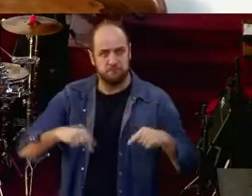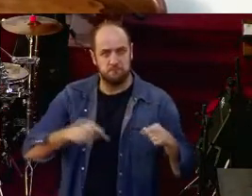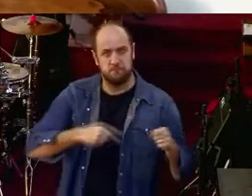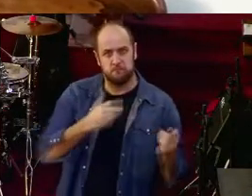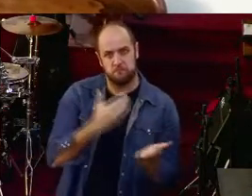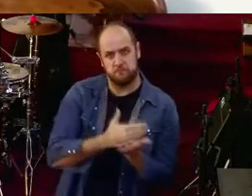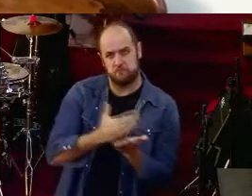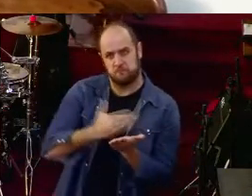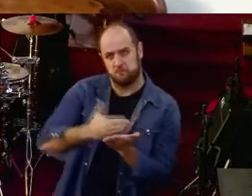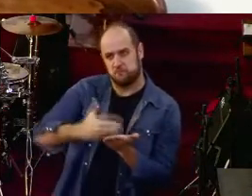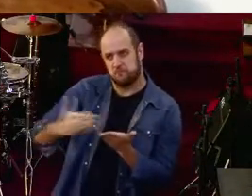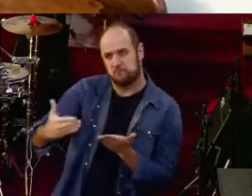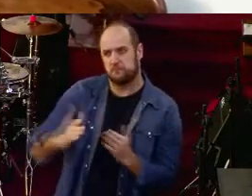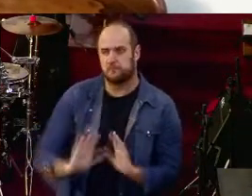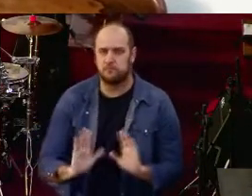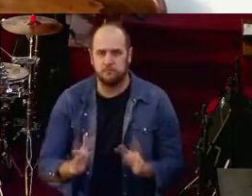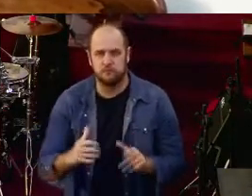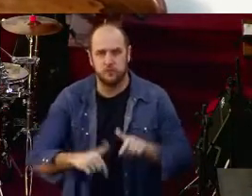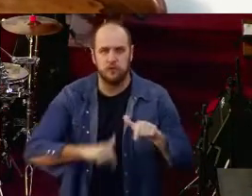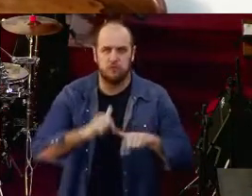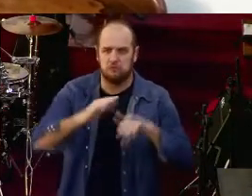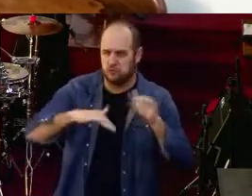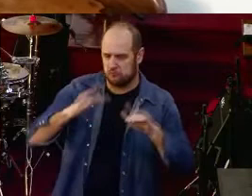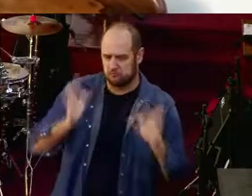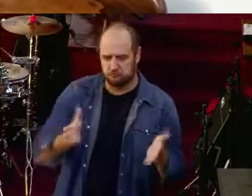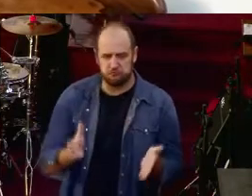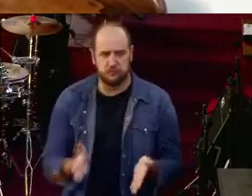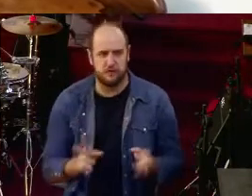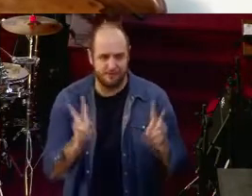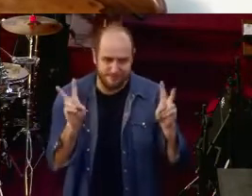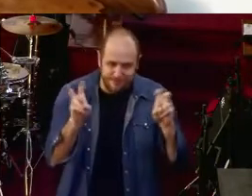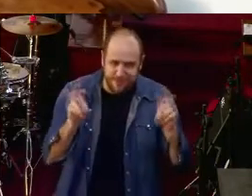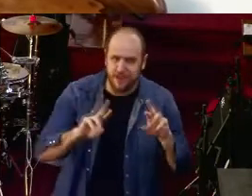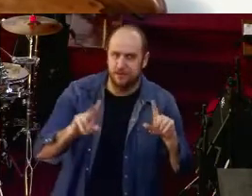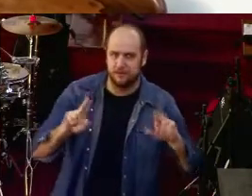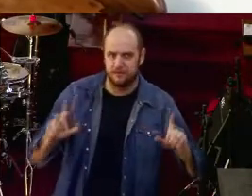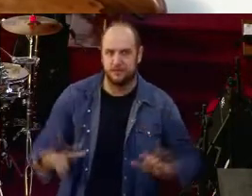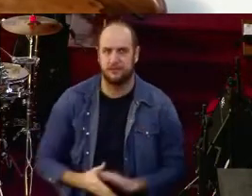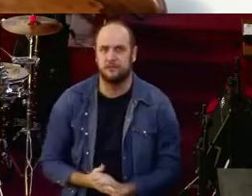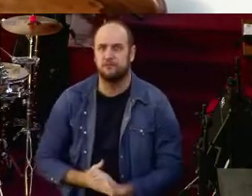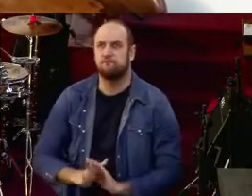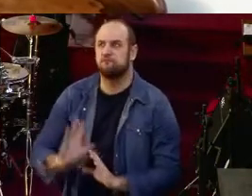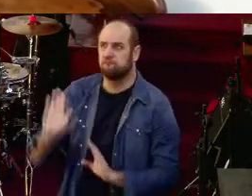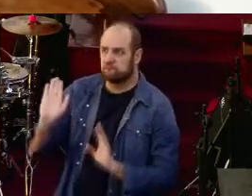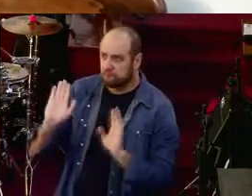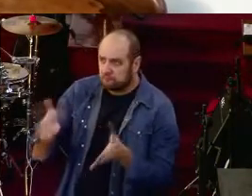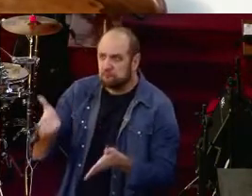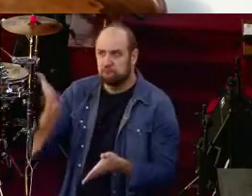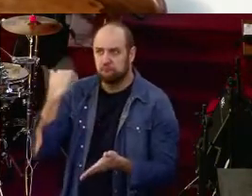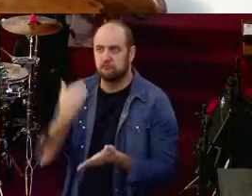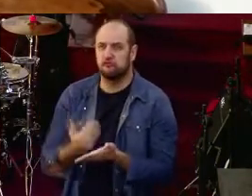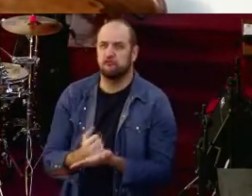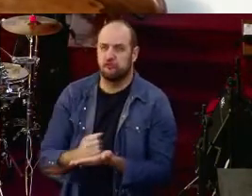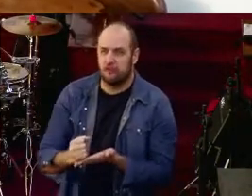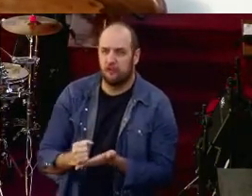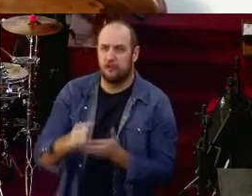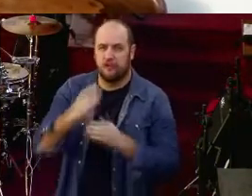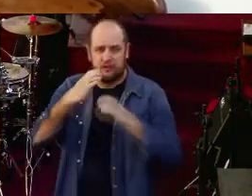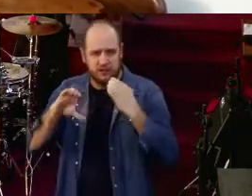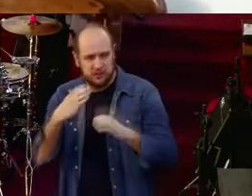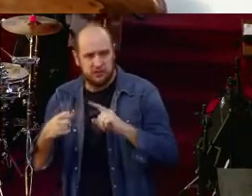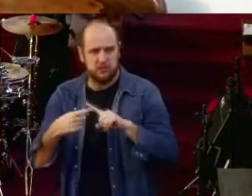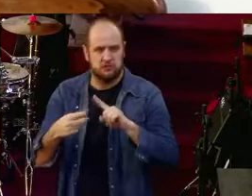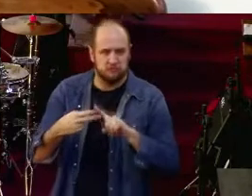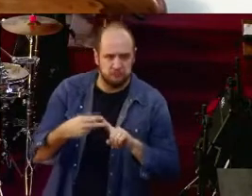fazendo. Já trabalhamos com algumas, trabalhamos com os cânticos de Maria, de Zacarias, de